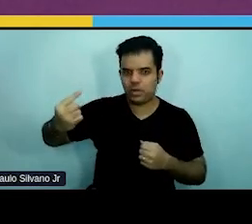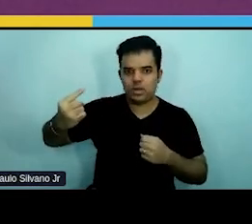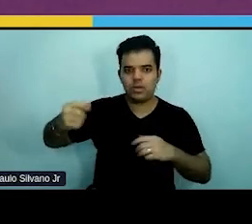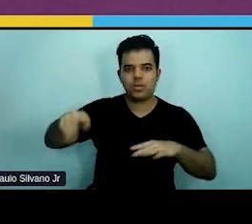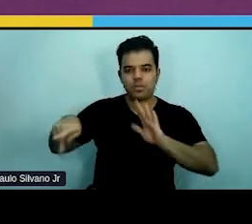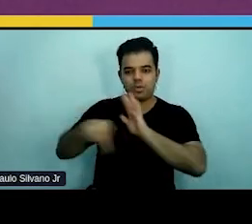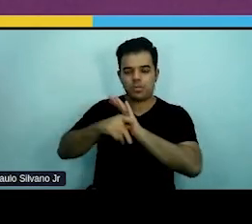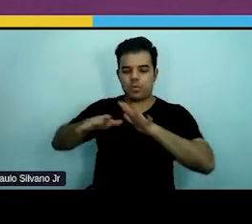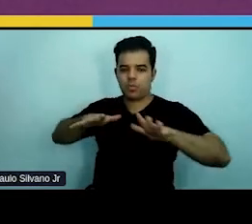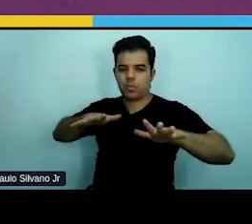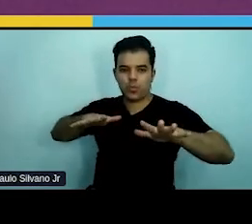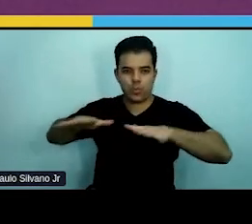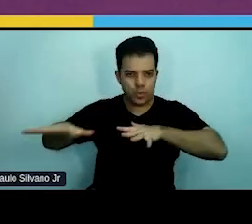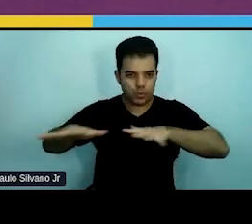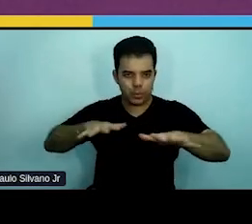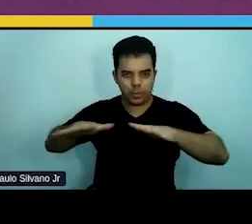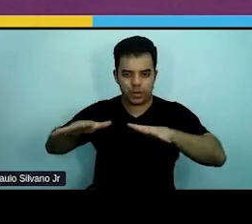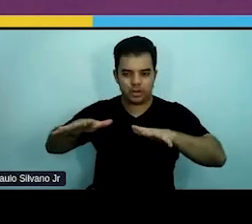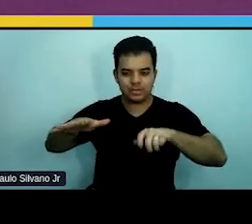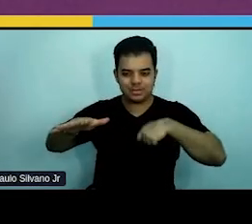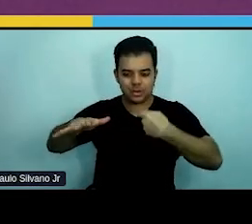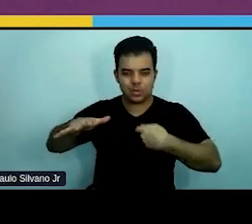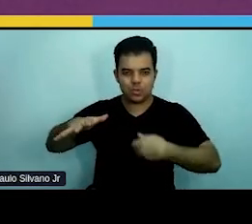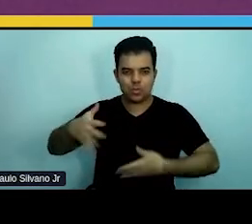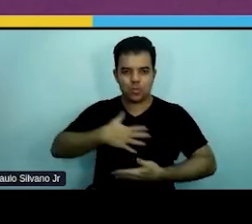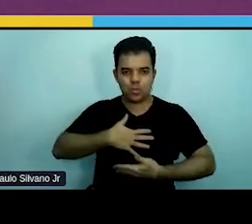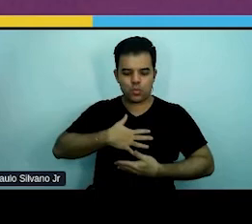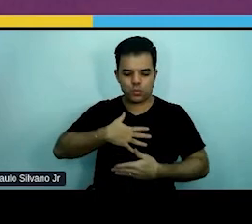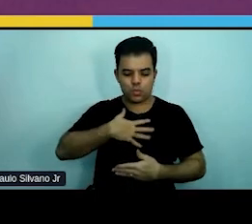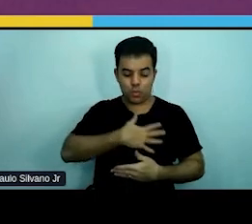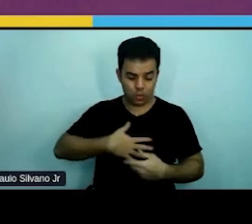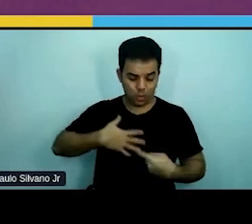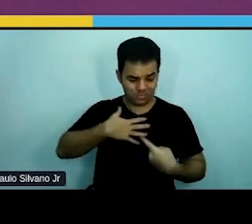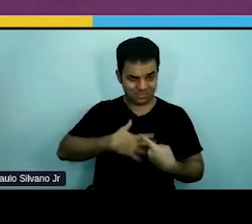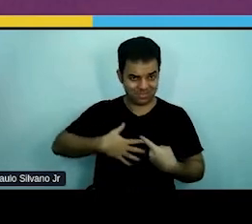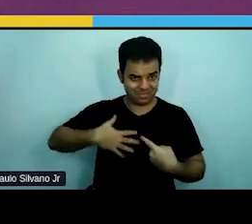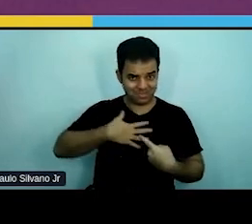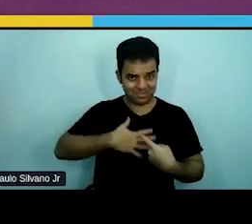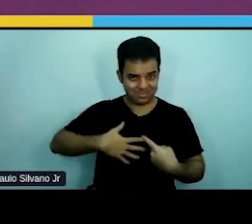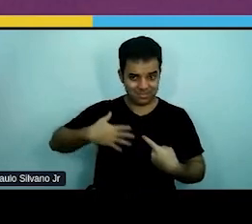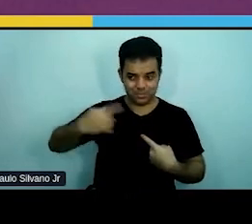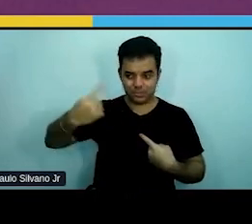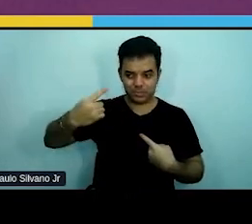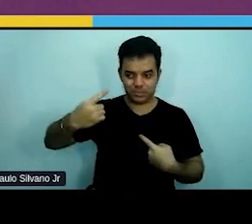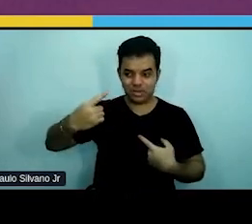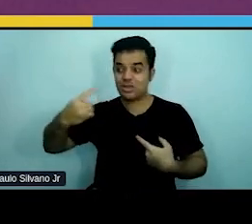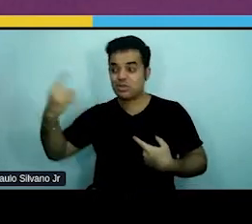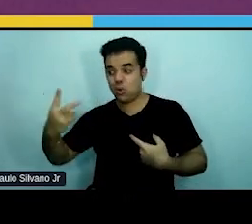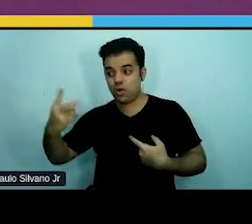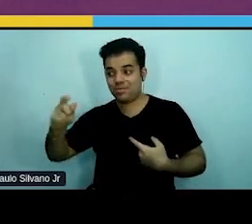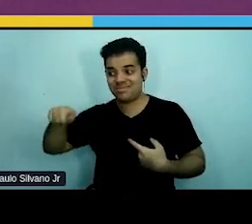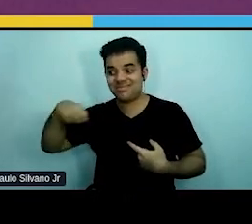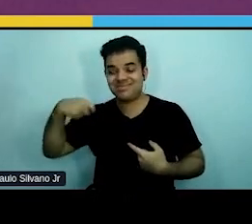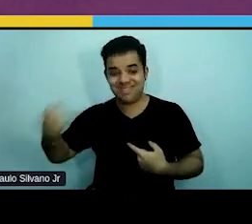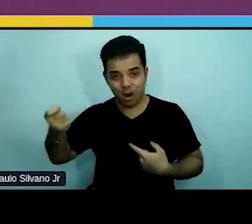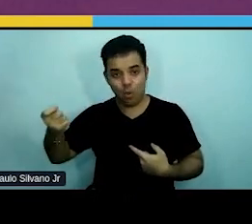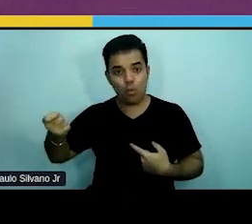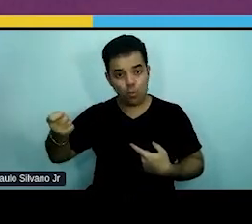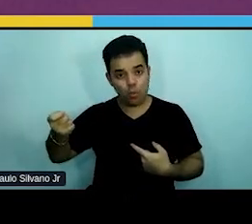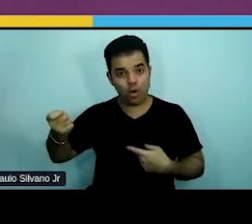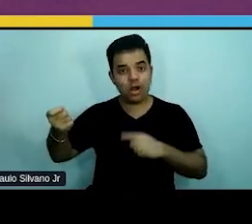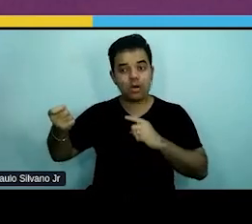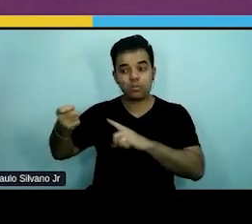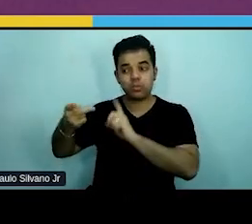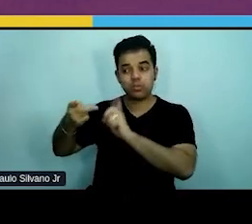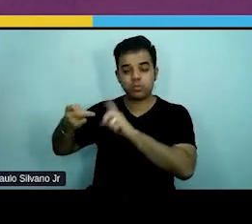do sinal gostar, tá? E o sinal 2, ele poderia estar diretamente relacionado ao